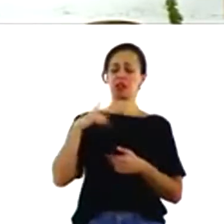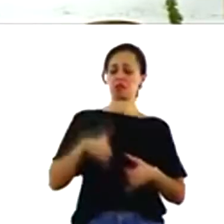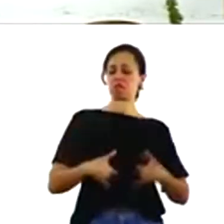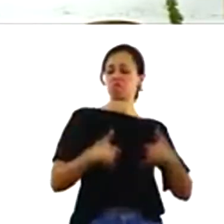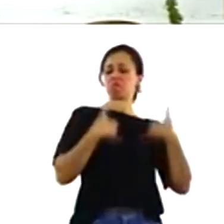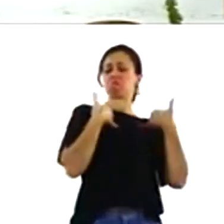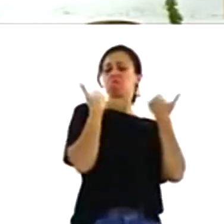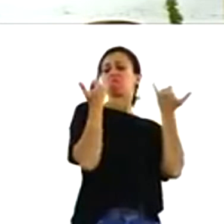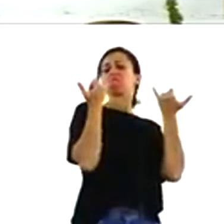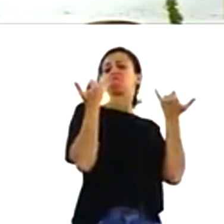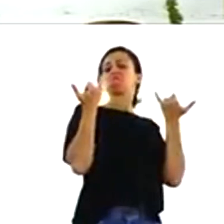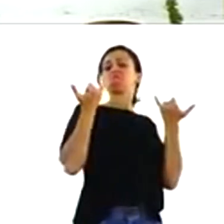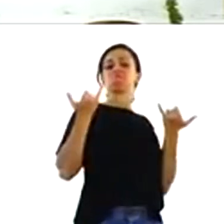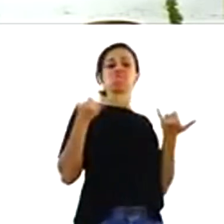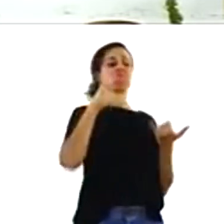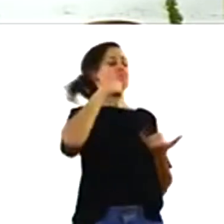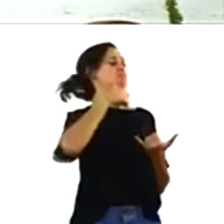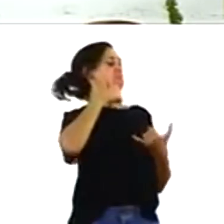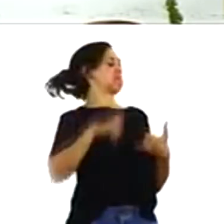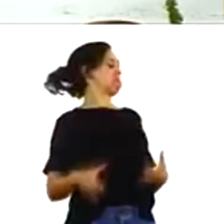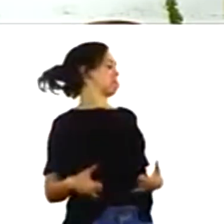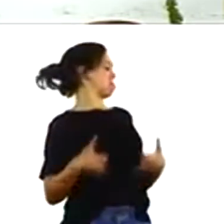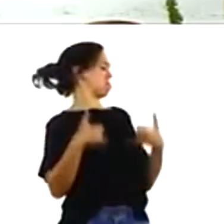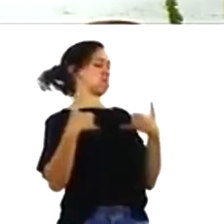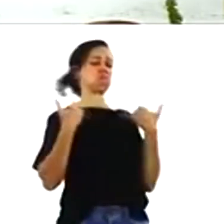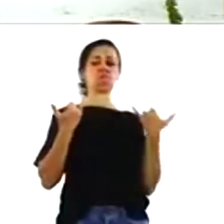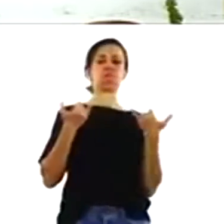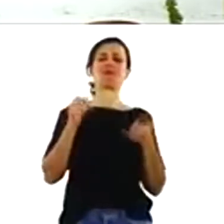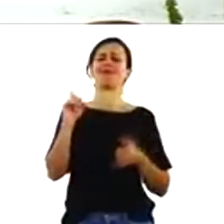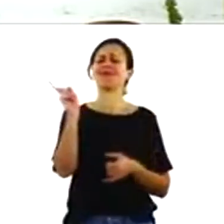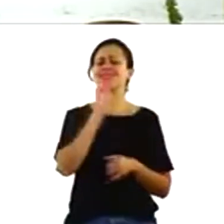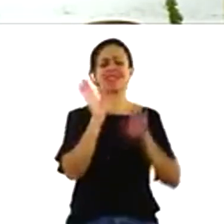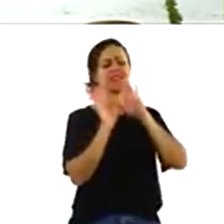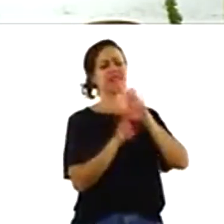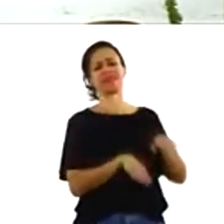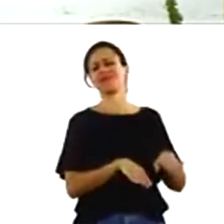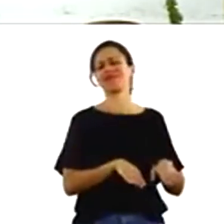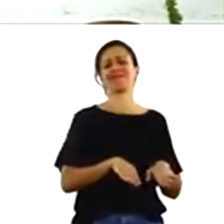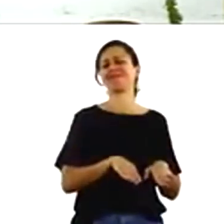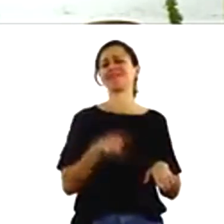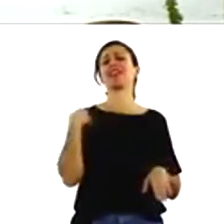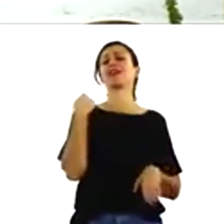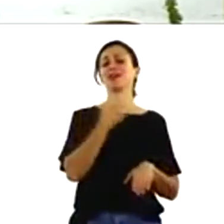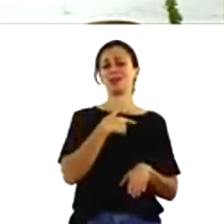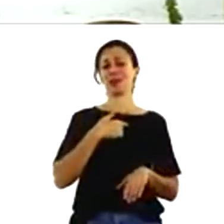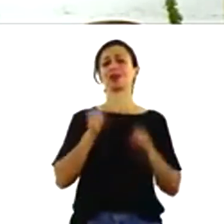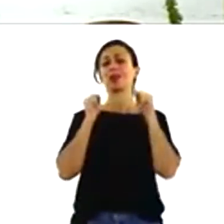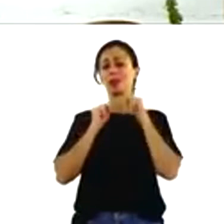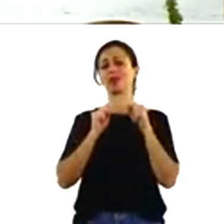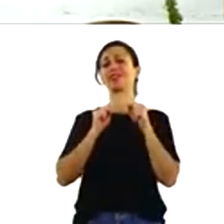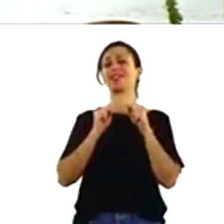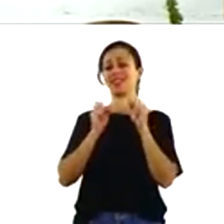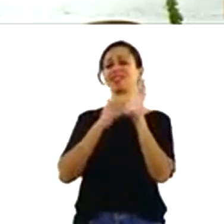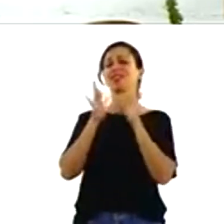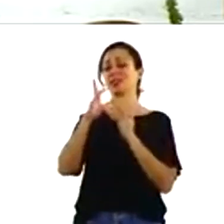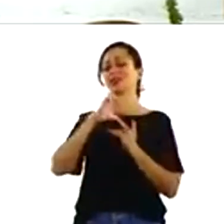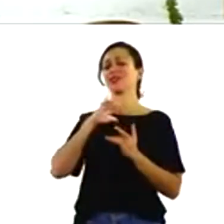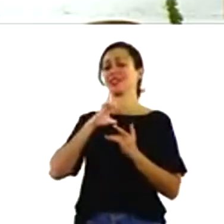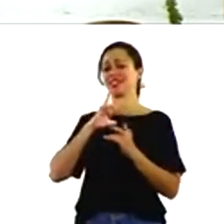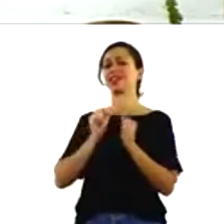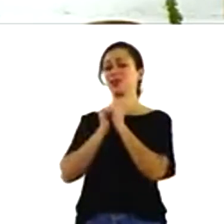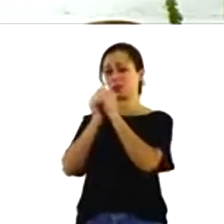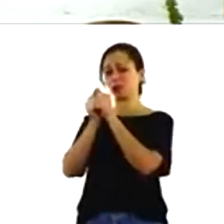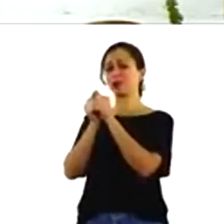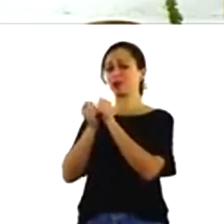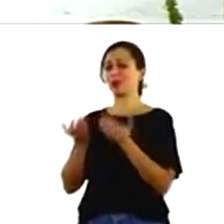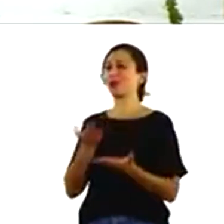Por que eu falo isso, querido? O texto diz que Deus fez isso tudo, e